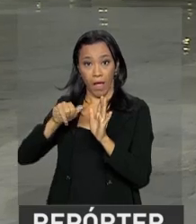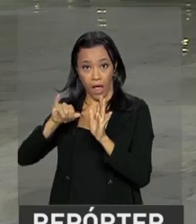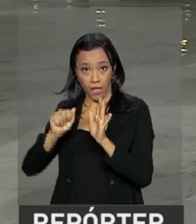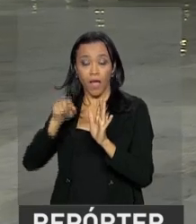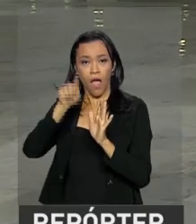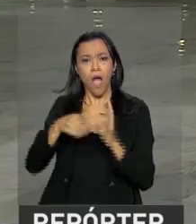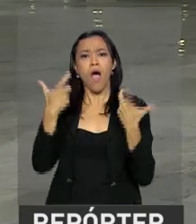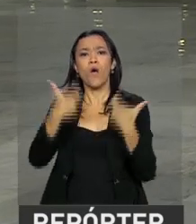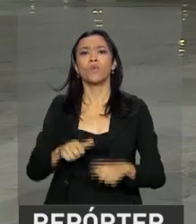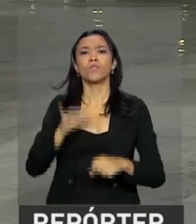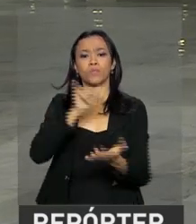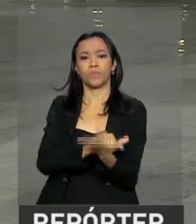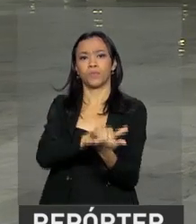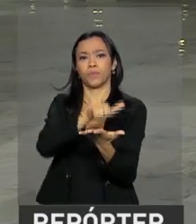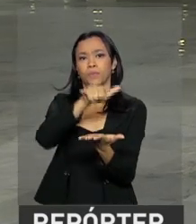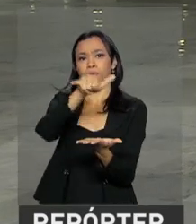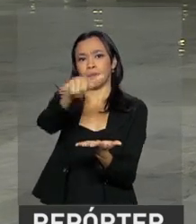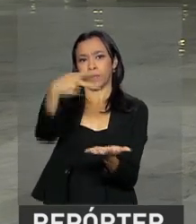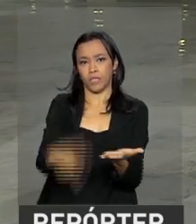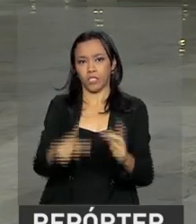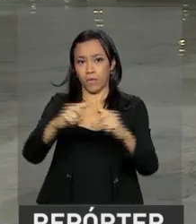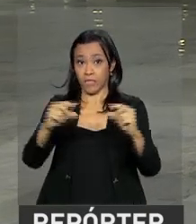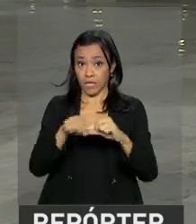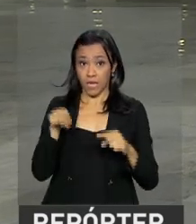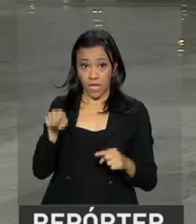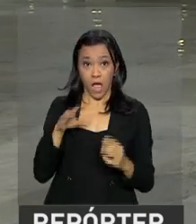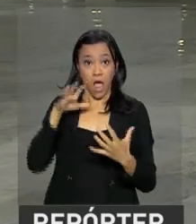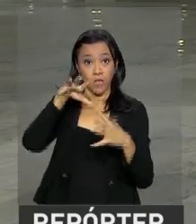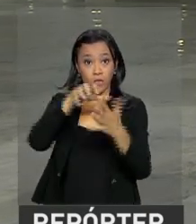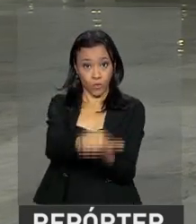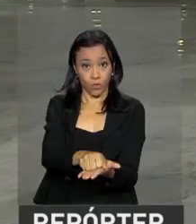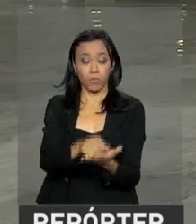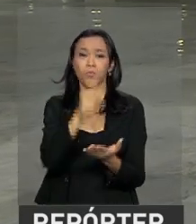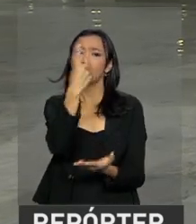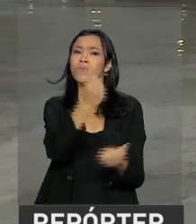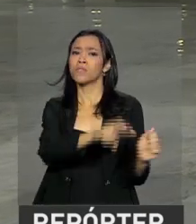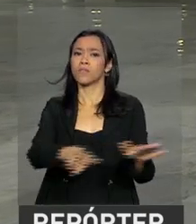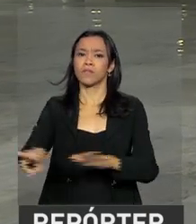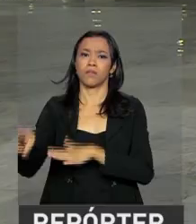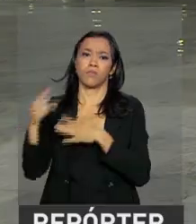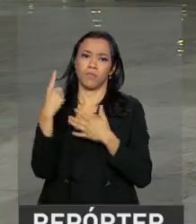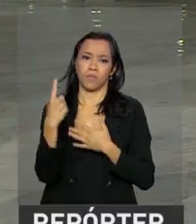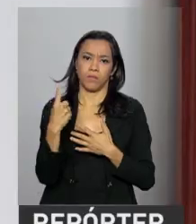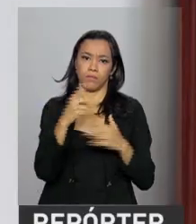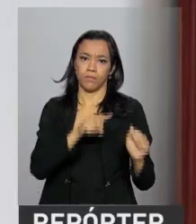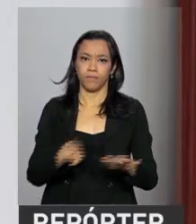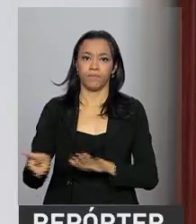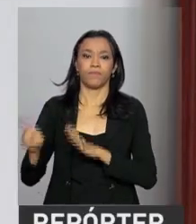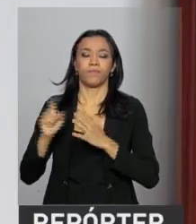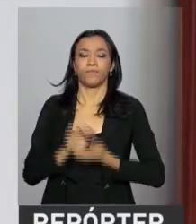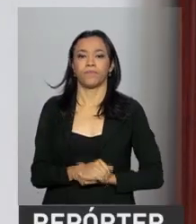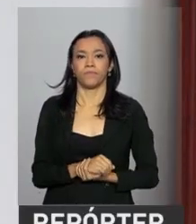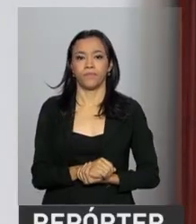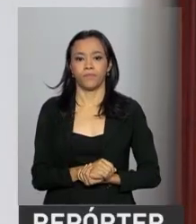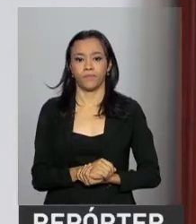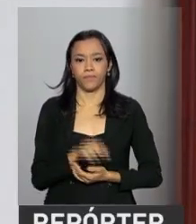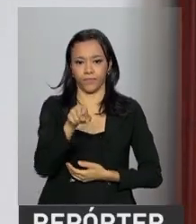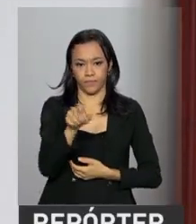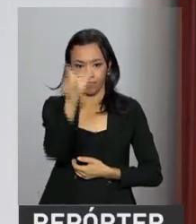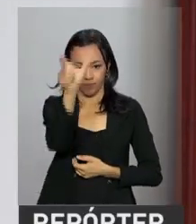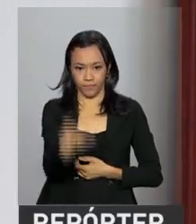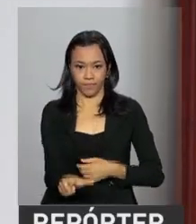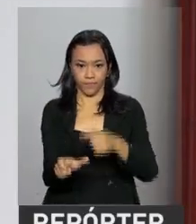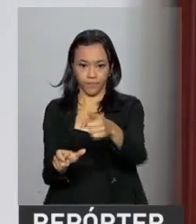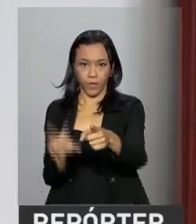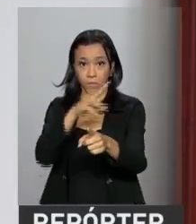na base aérea de Brasília Maia assume a presidência da república por uma semana é apenas